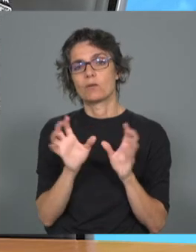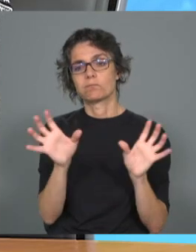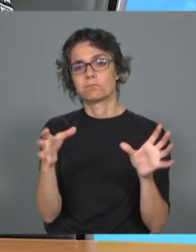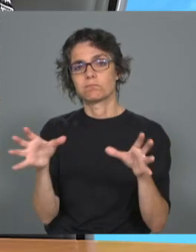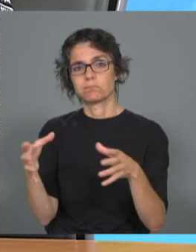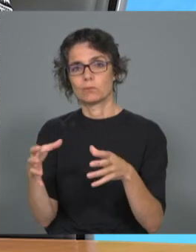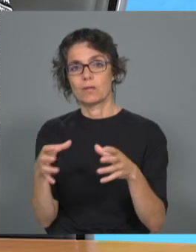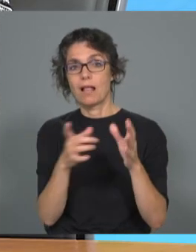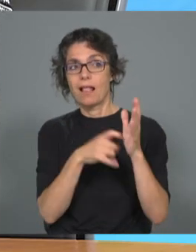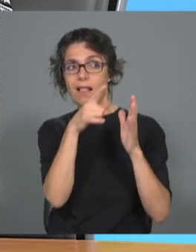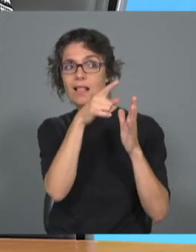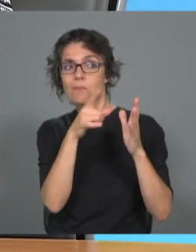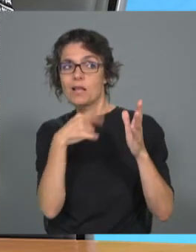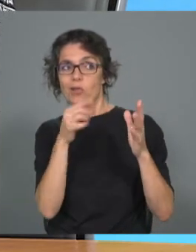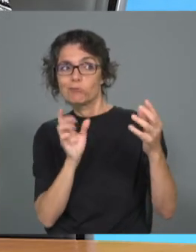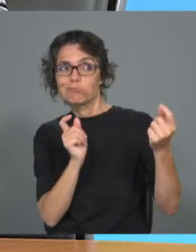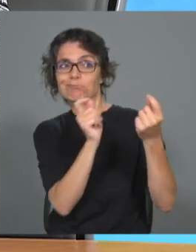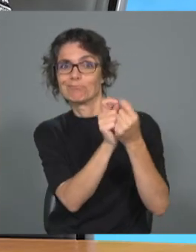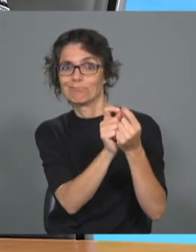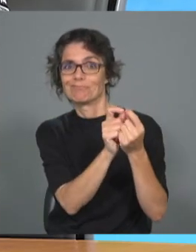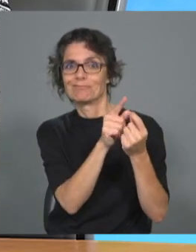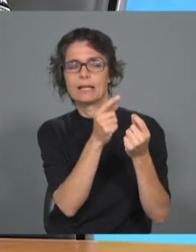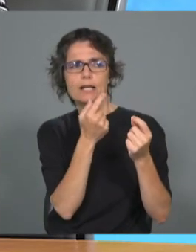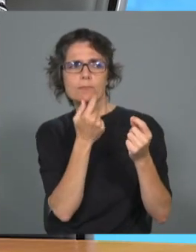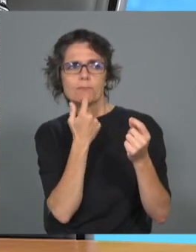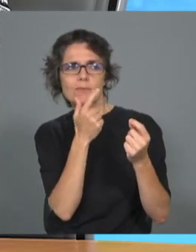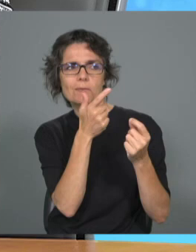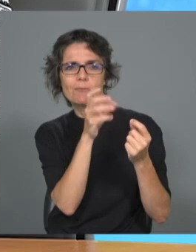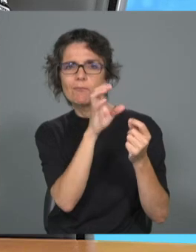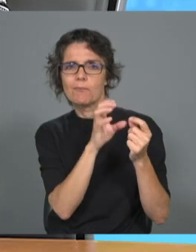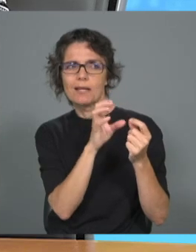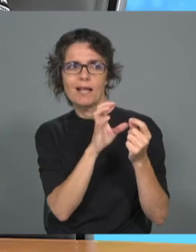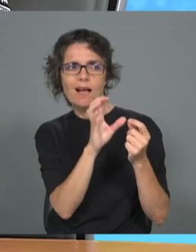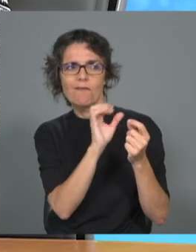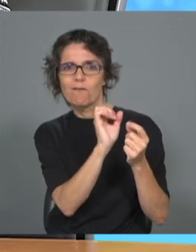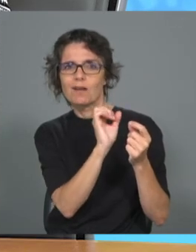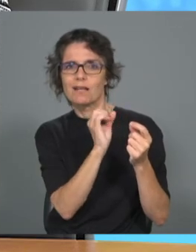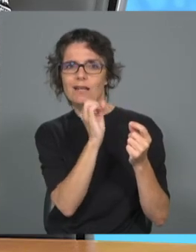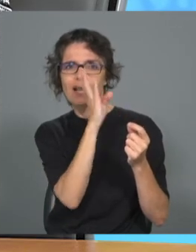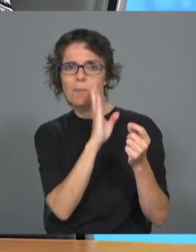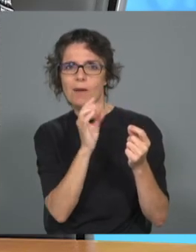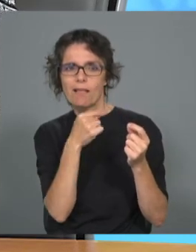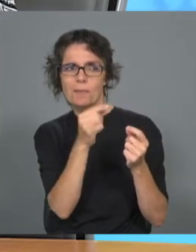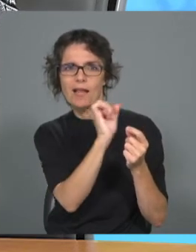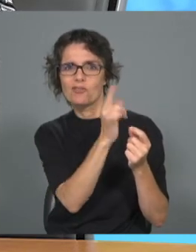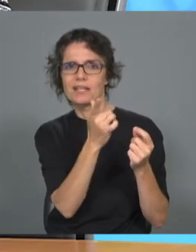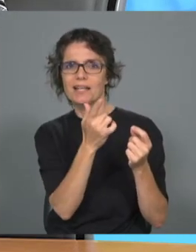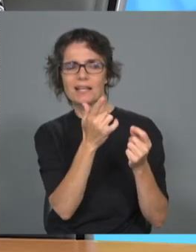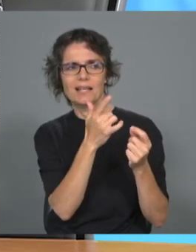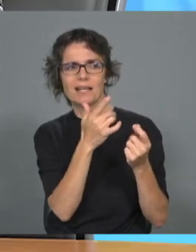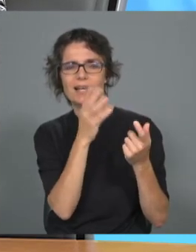Américas e de ouvirmos como é que elas estão e, portanto, com muita